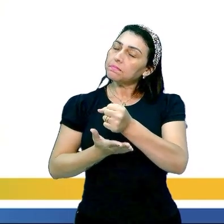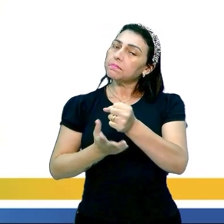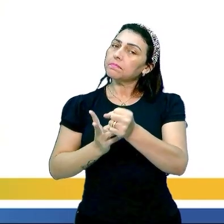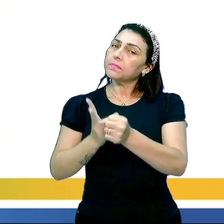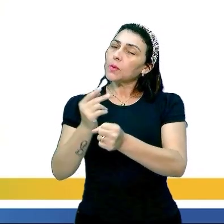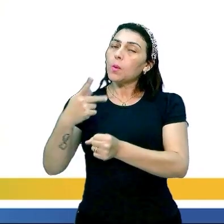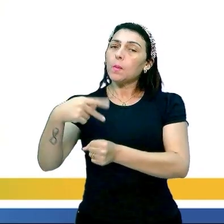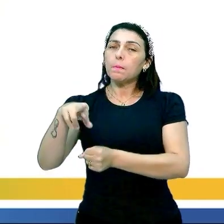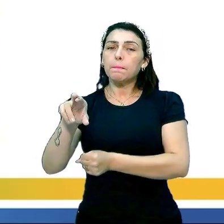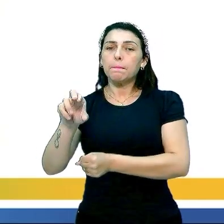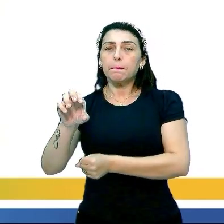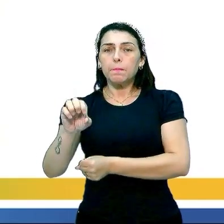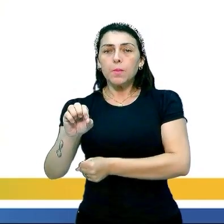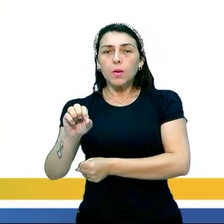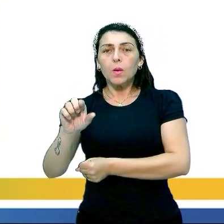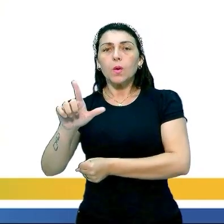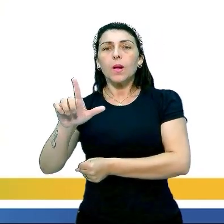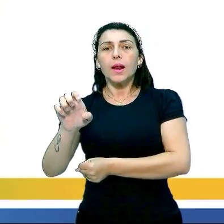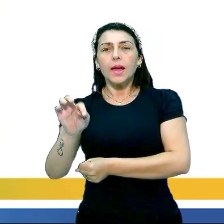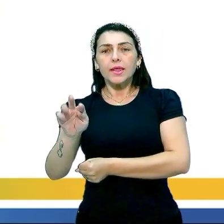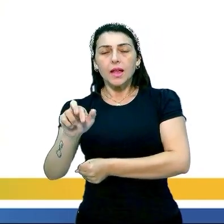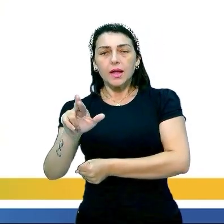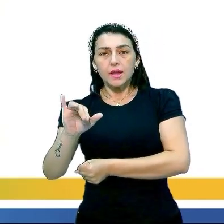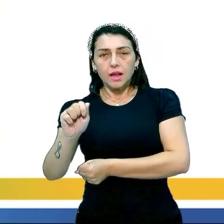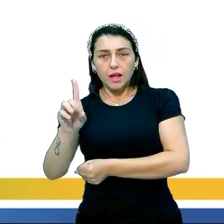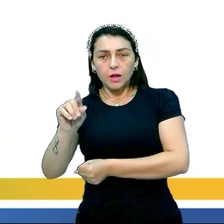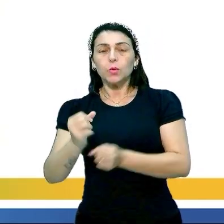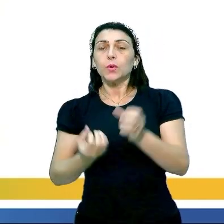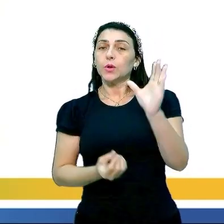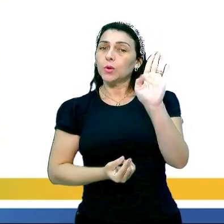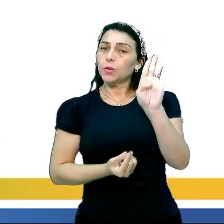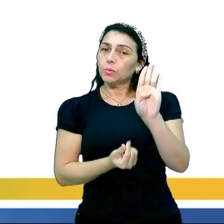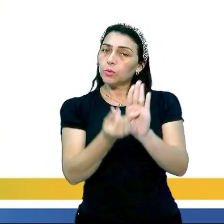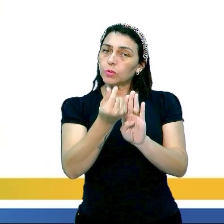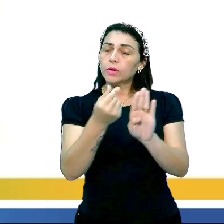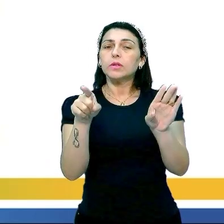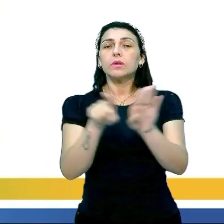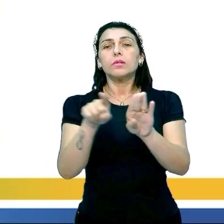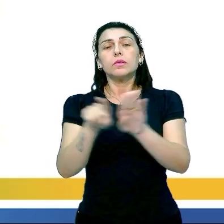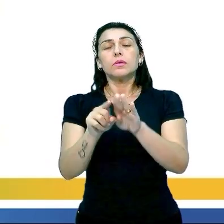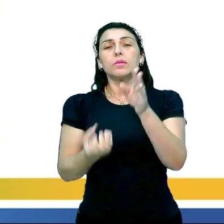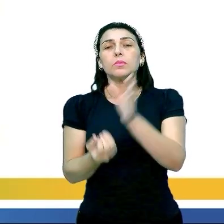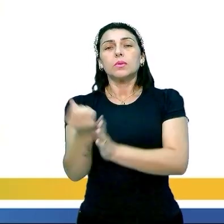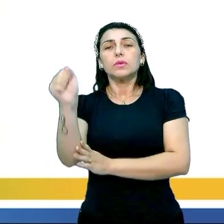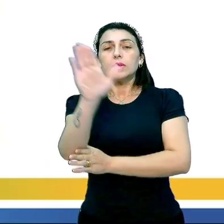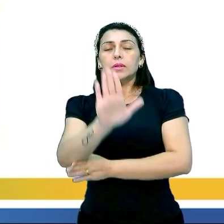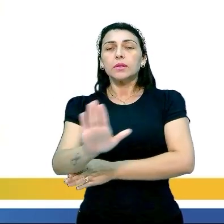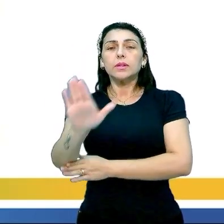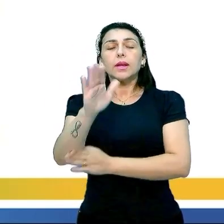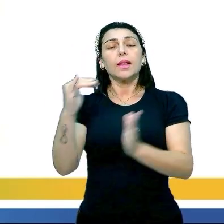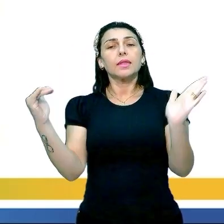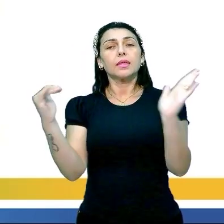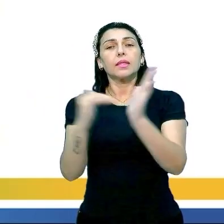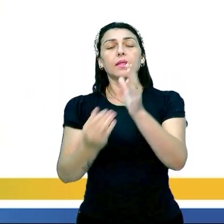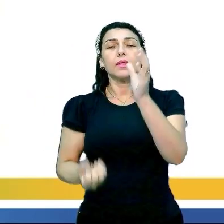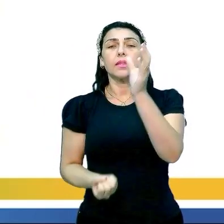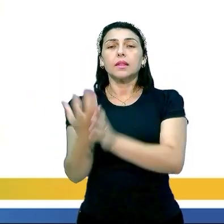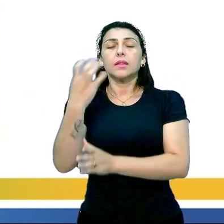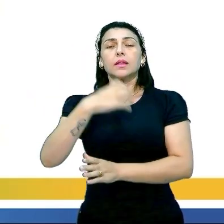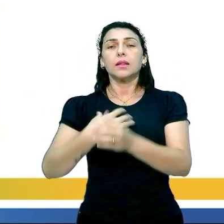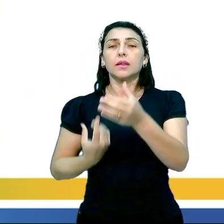do proletariado e do burguês. Desde o modo de produção do asiático até o modo de